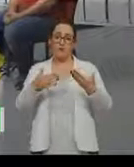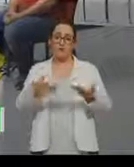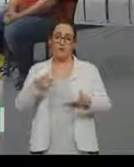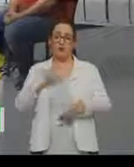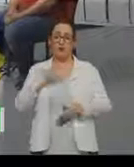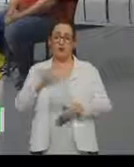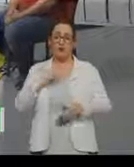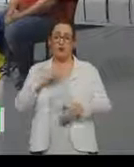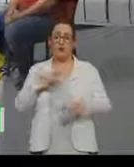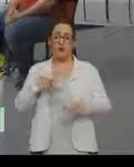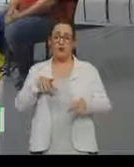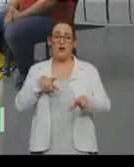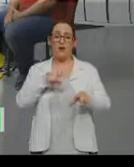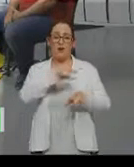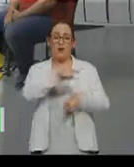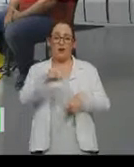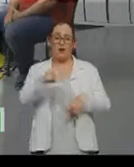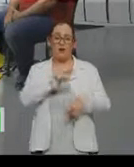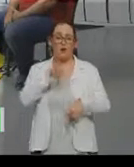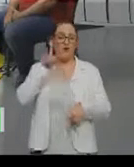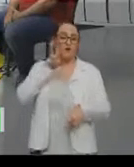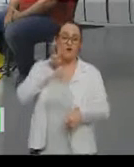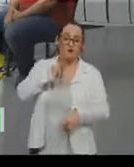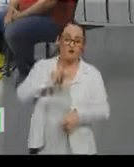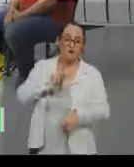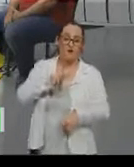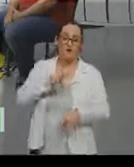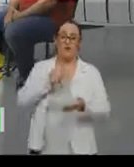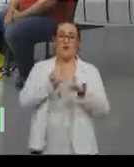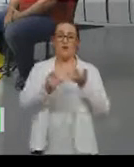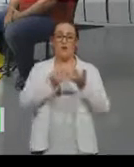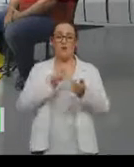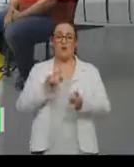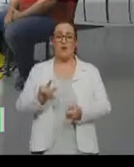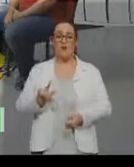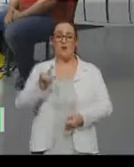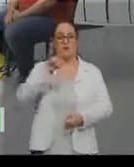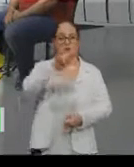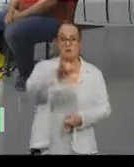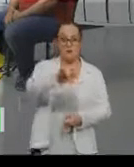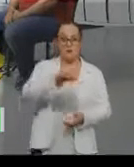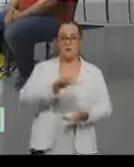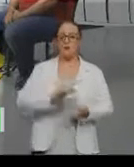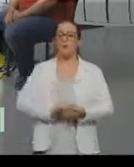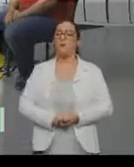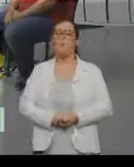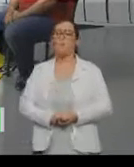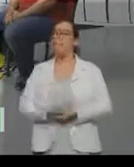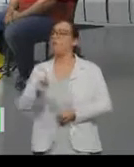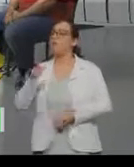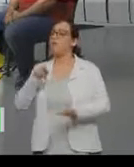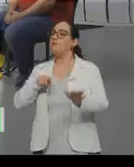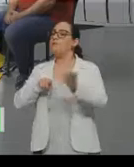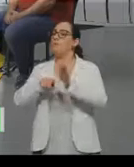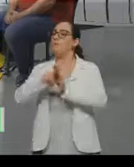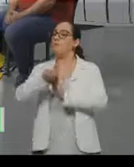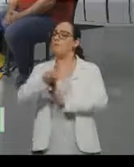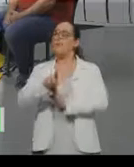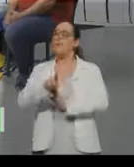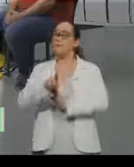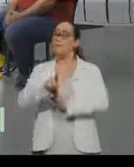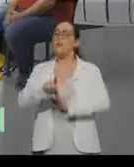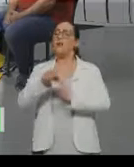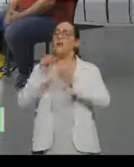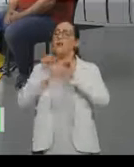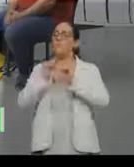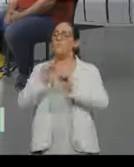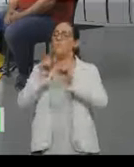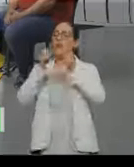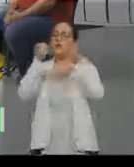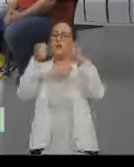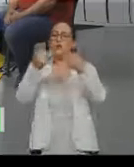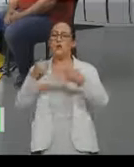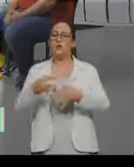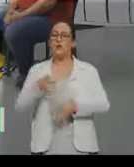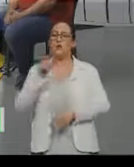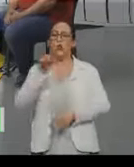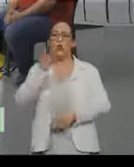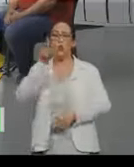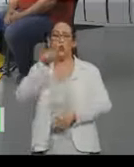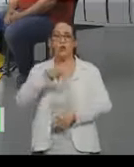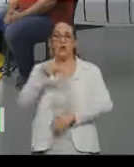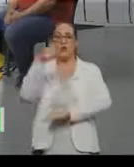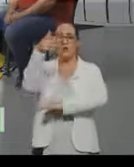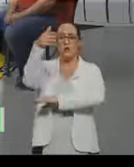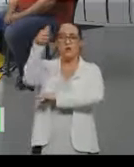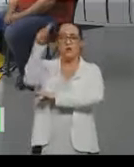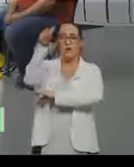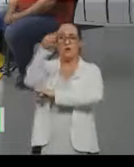nossa próxima dúvida também é para você. O aluno preferiu não se identificar. Professor, poderia explicar o que eram as bandeiras